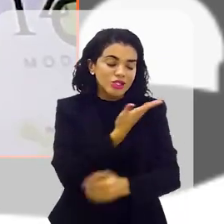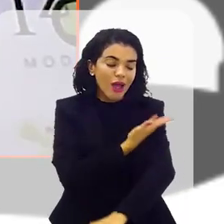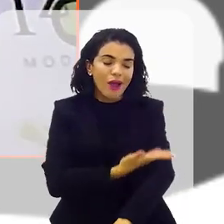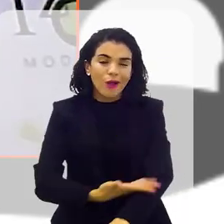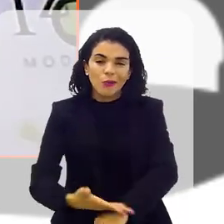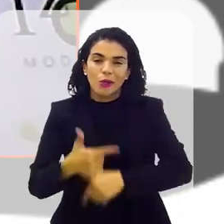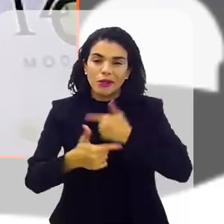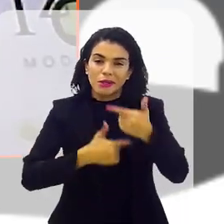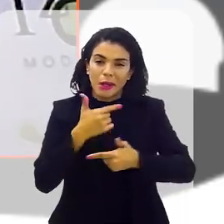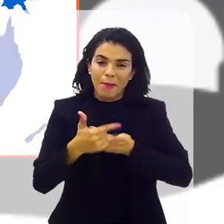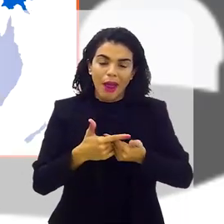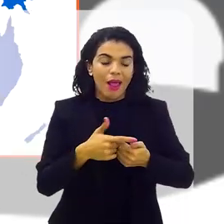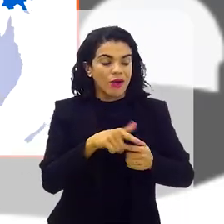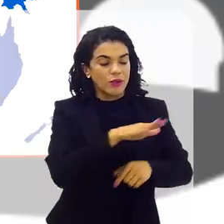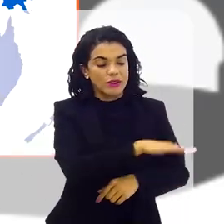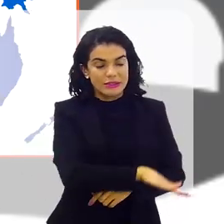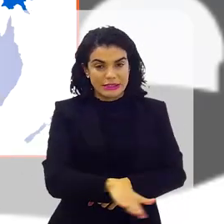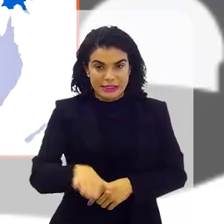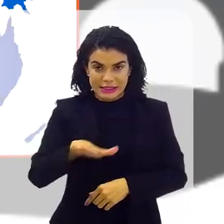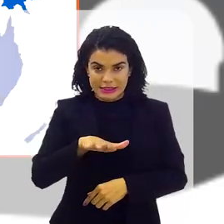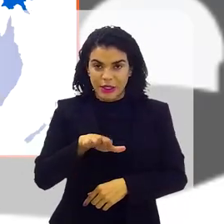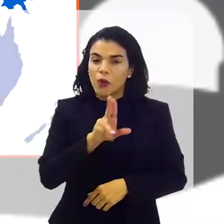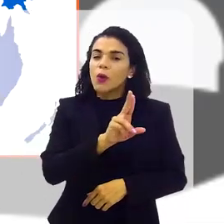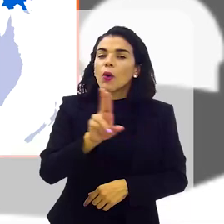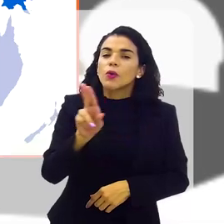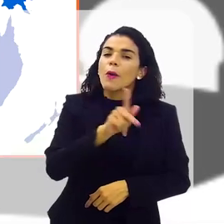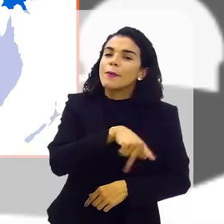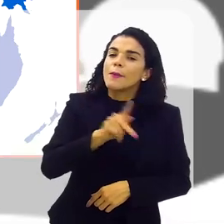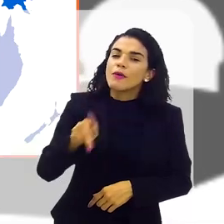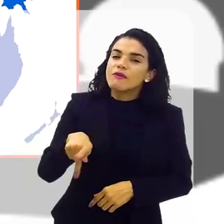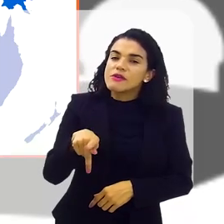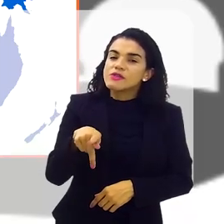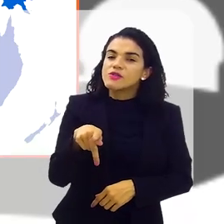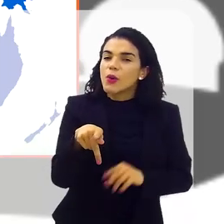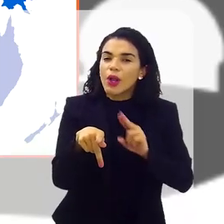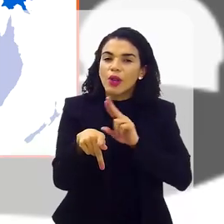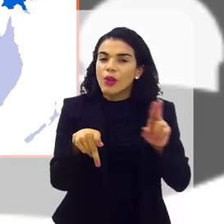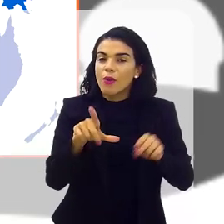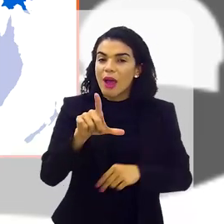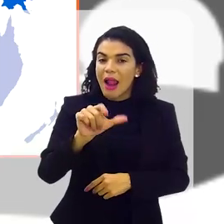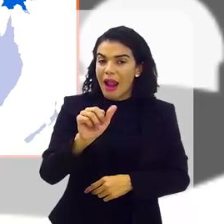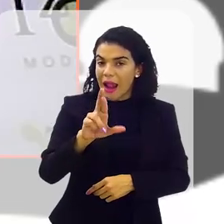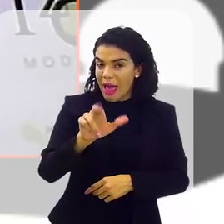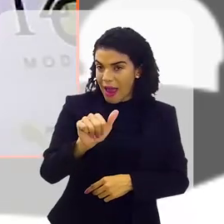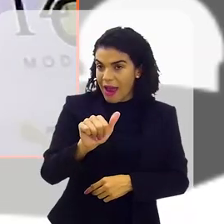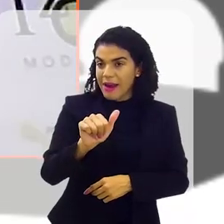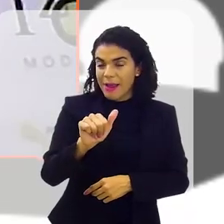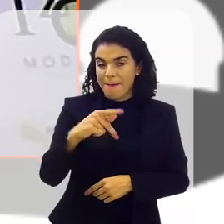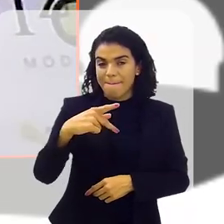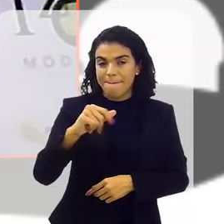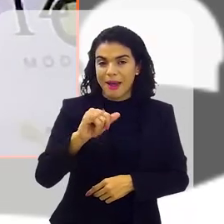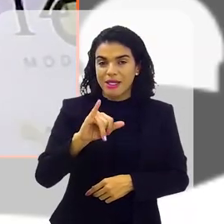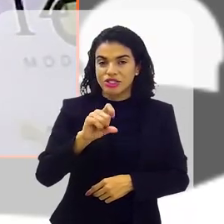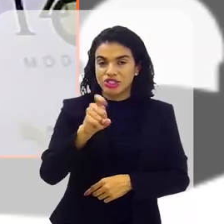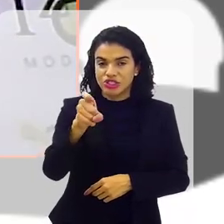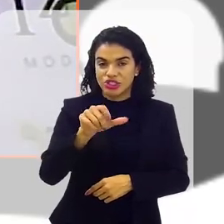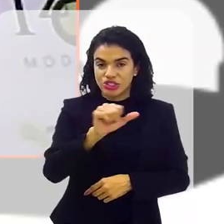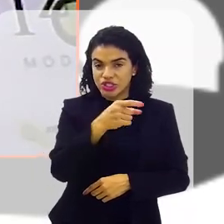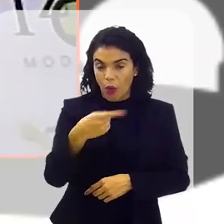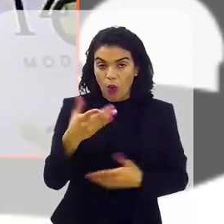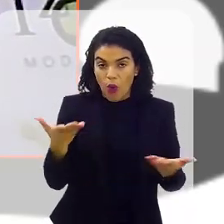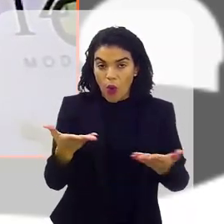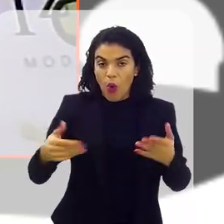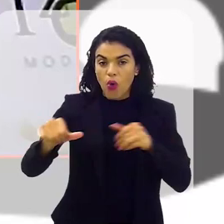já está acostumada com os meninos o Ramon quem é ela é Lara a Lara paixão que me ajudava